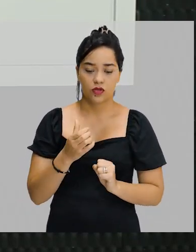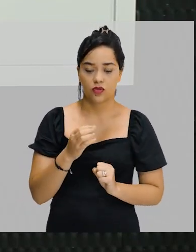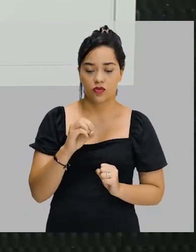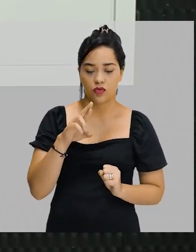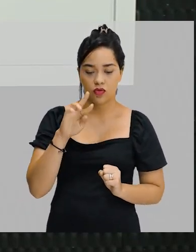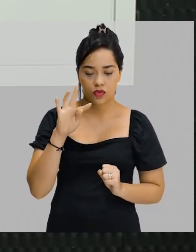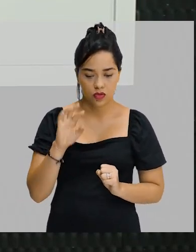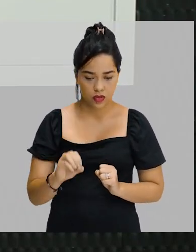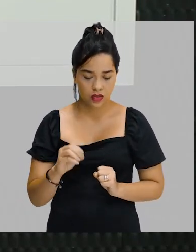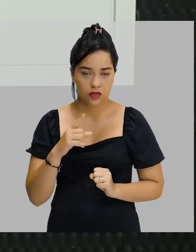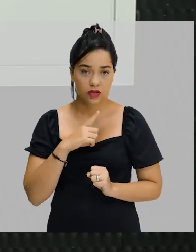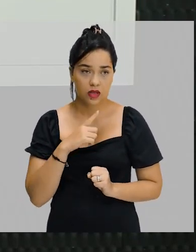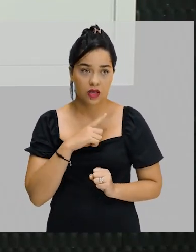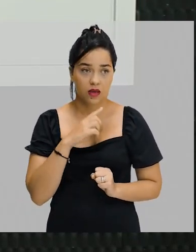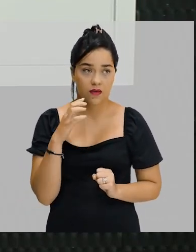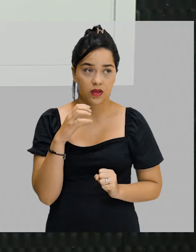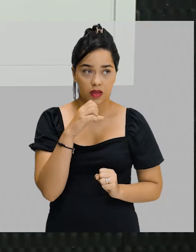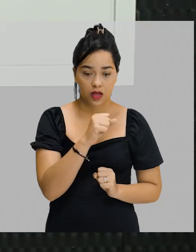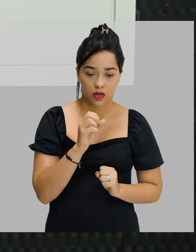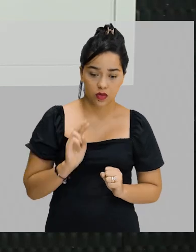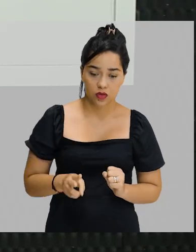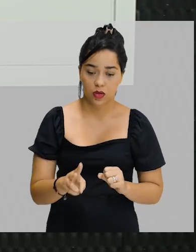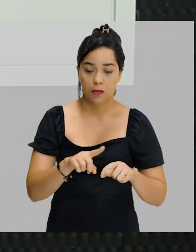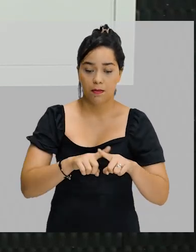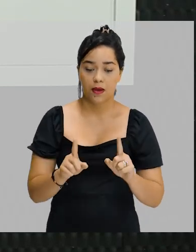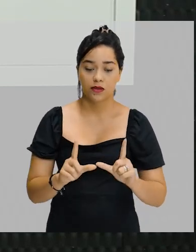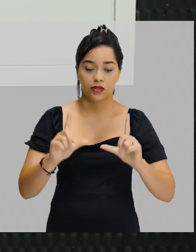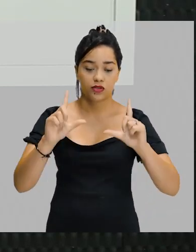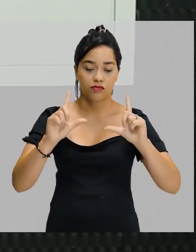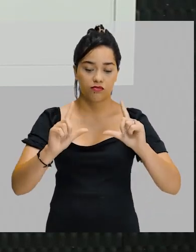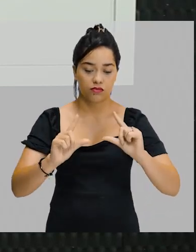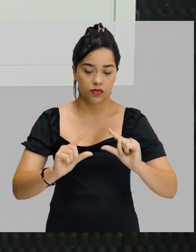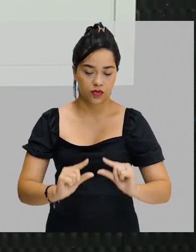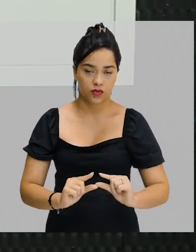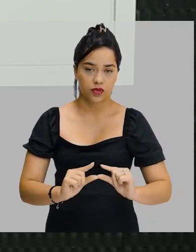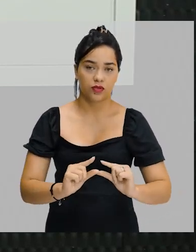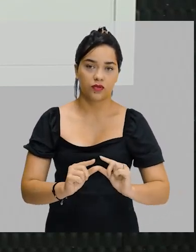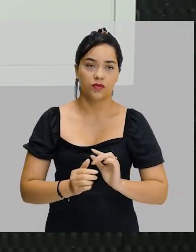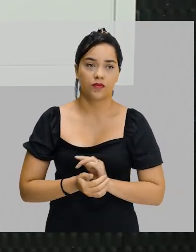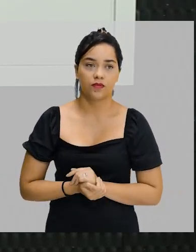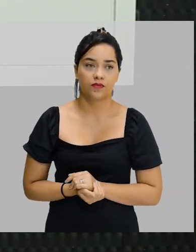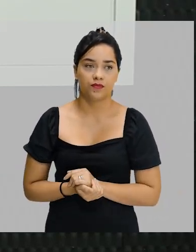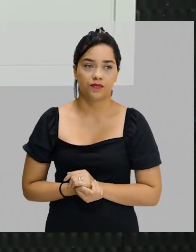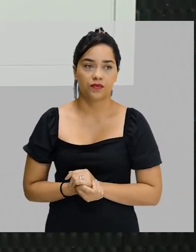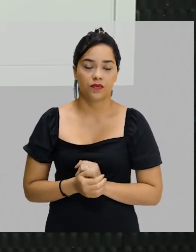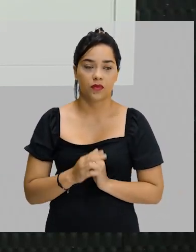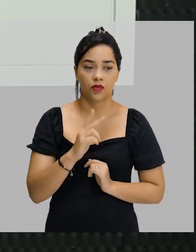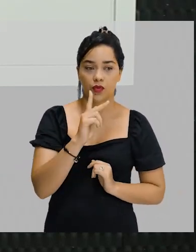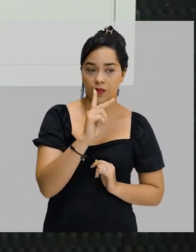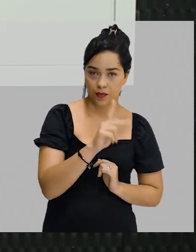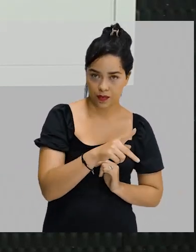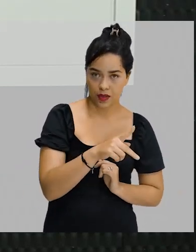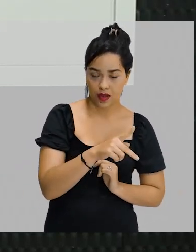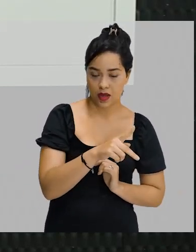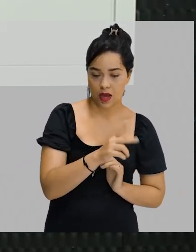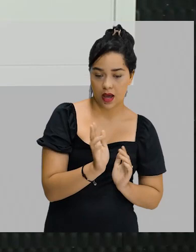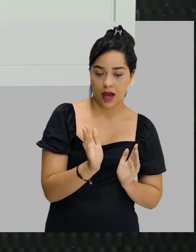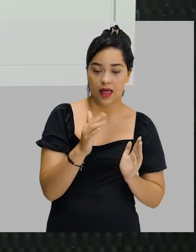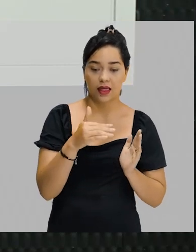centro, tá ok? A velocidade dele continua, mas vai diminuindo, né? Então, do ponto P, por exemplo,